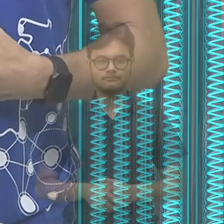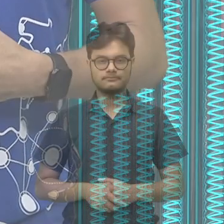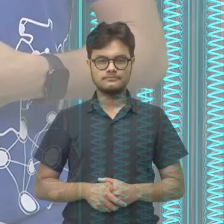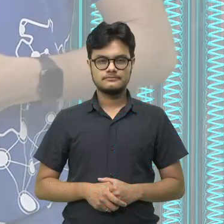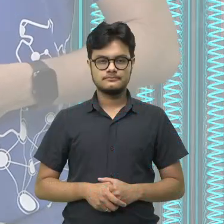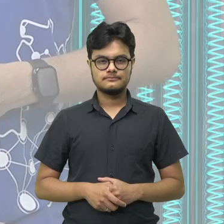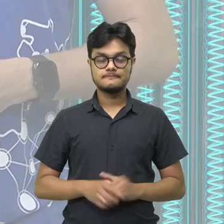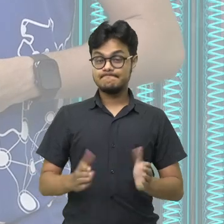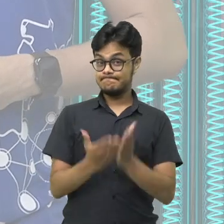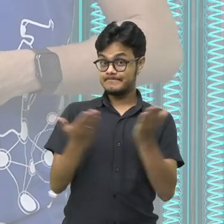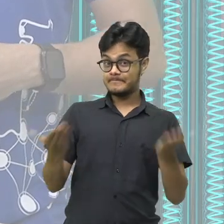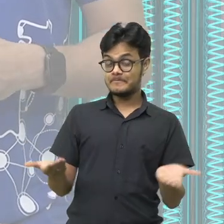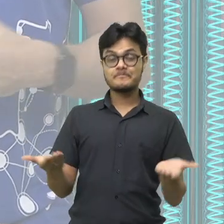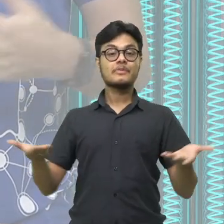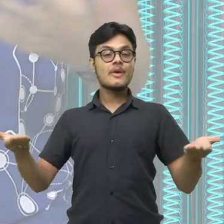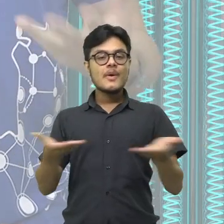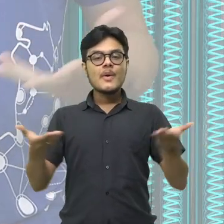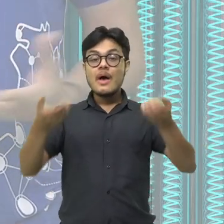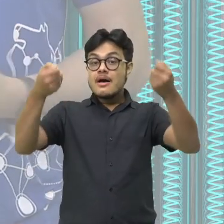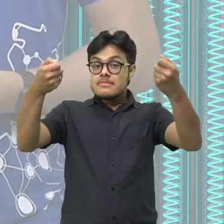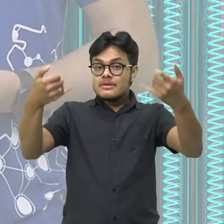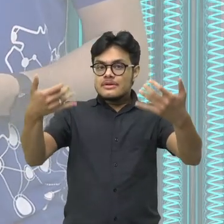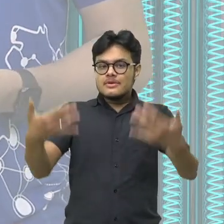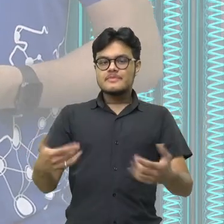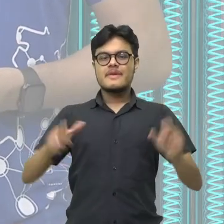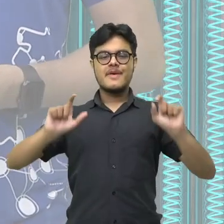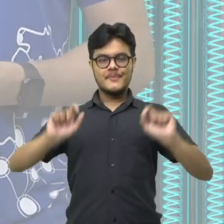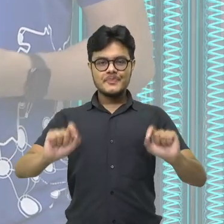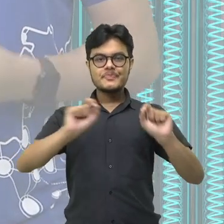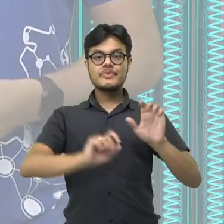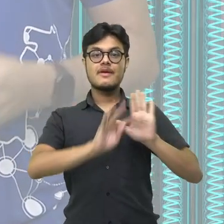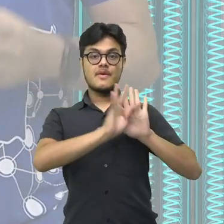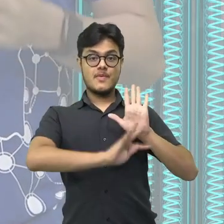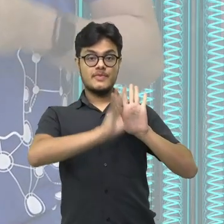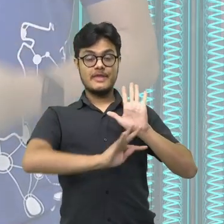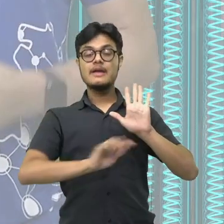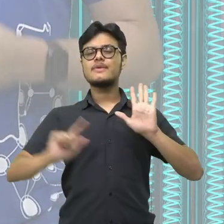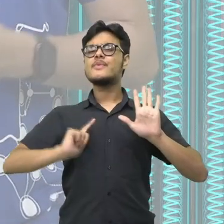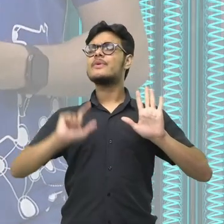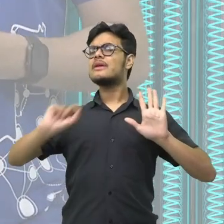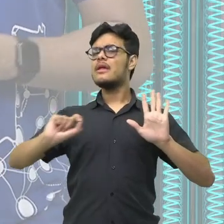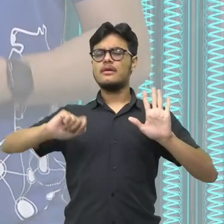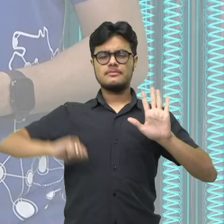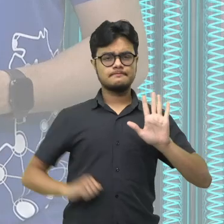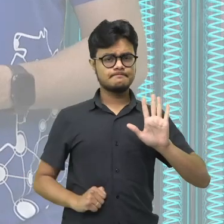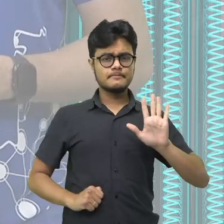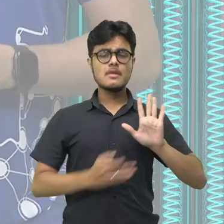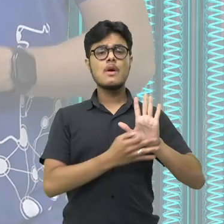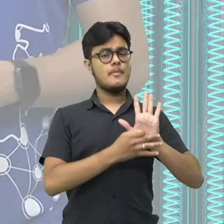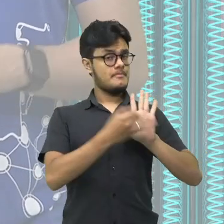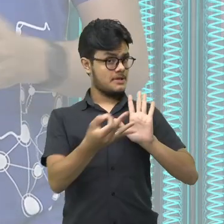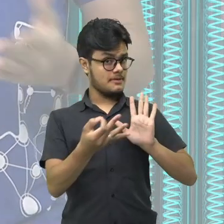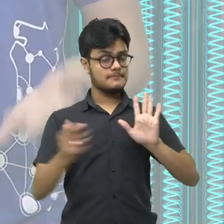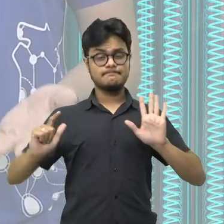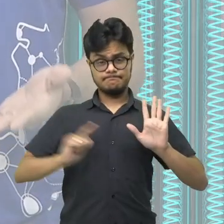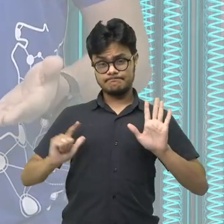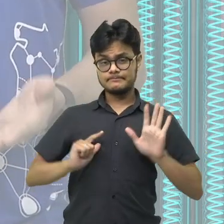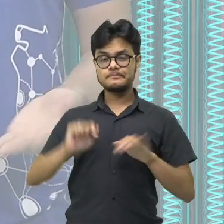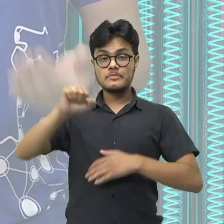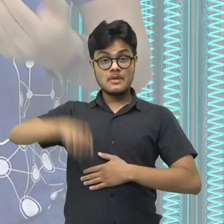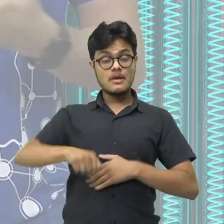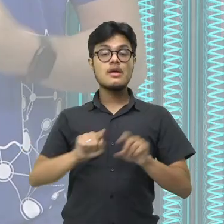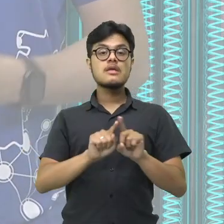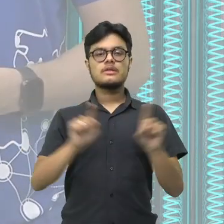Muito bem, nós vamos falar então vamos começar falando sobre os textos argumentativos, né? Vimos aí que